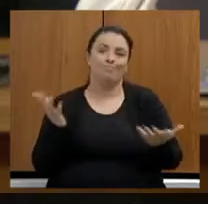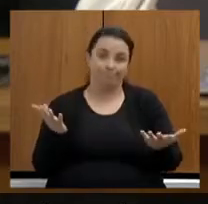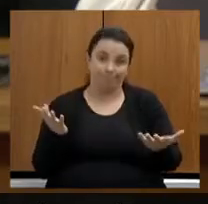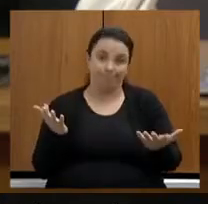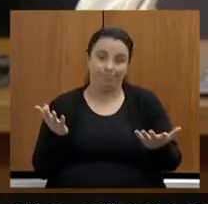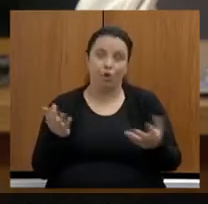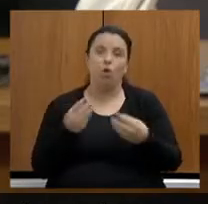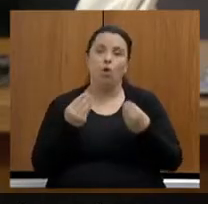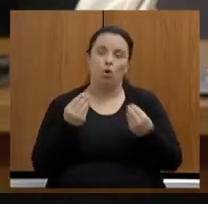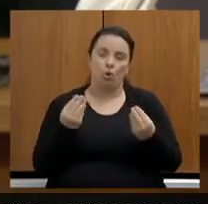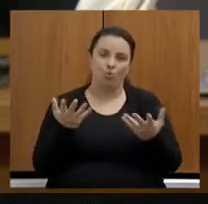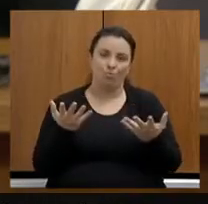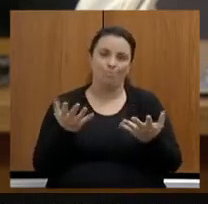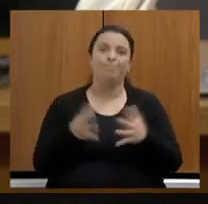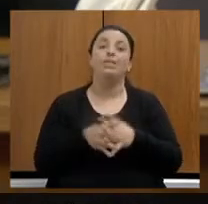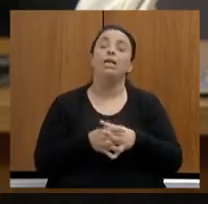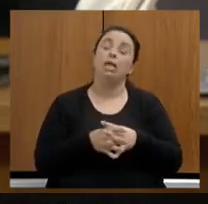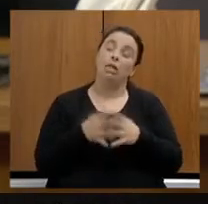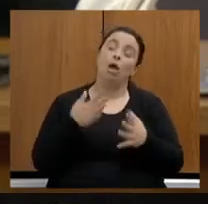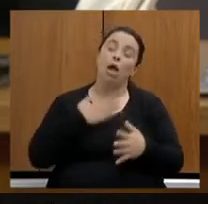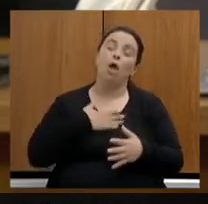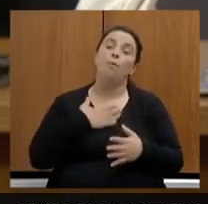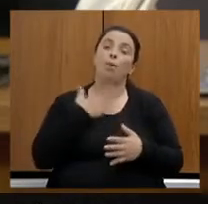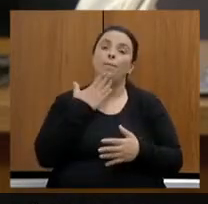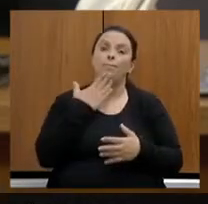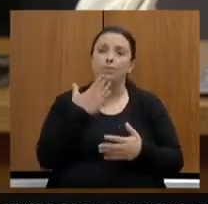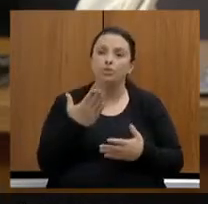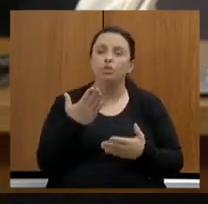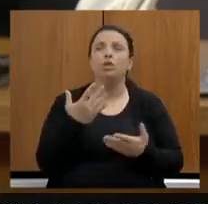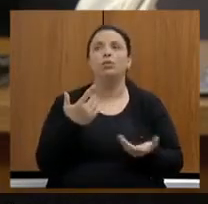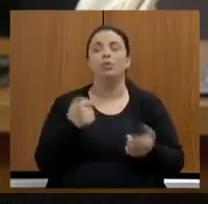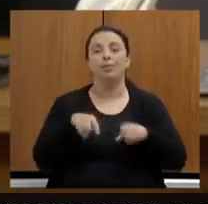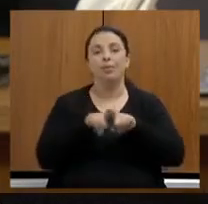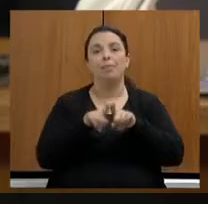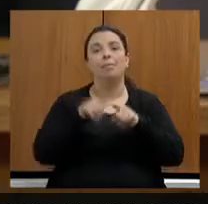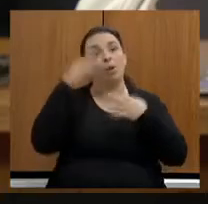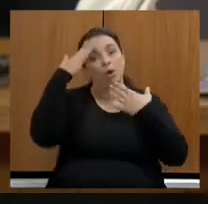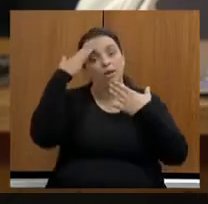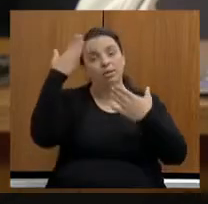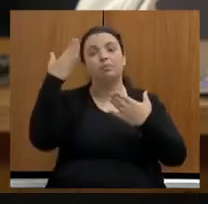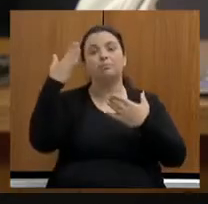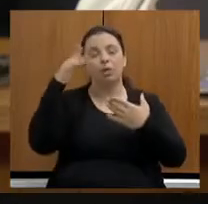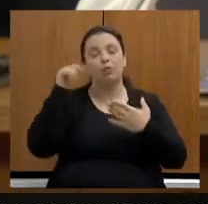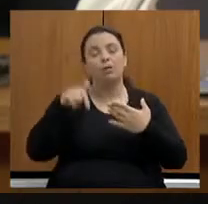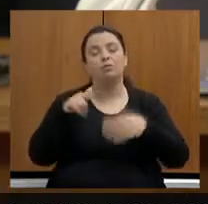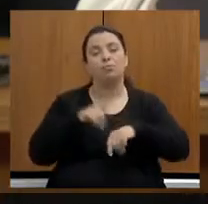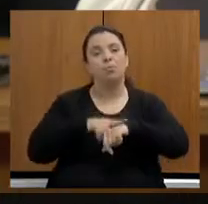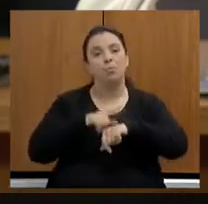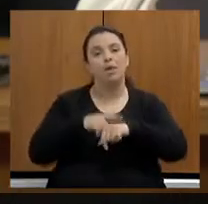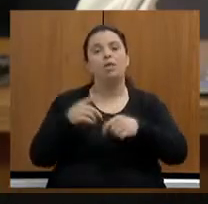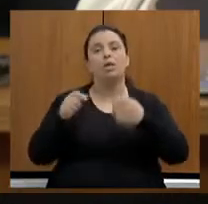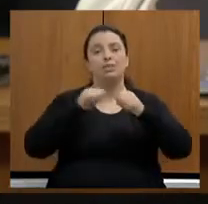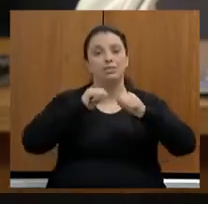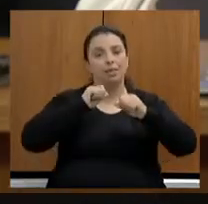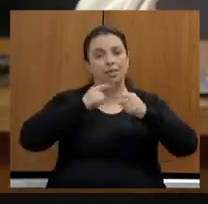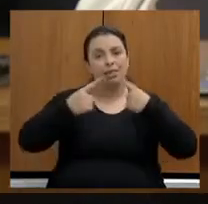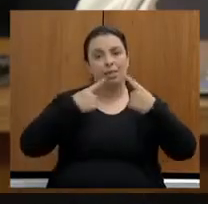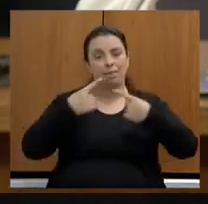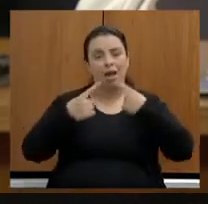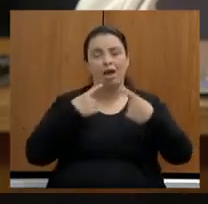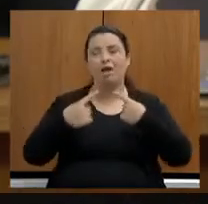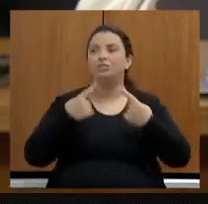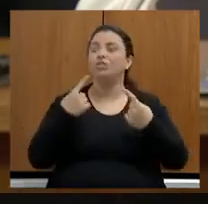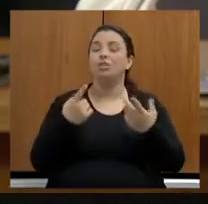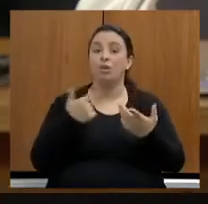né então fica a minha a minha meu agradecimento viu Presidente por esse momento por esse debate e nem o